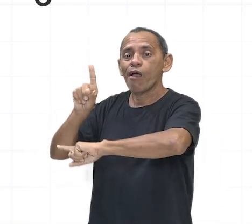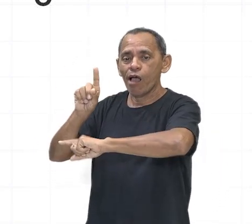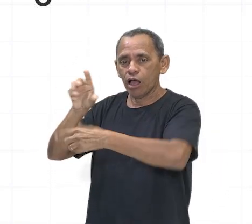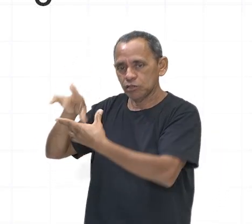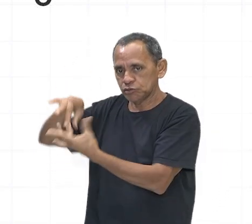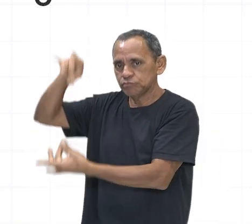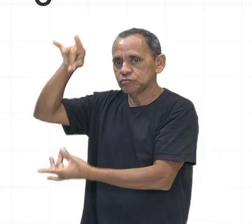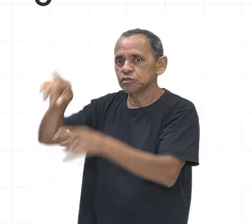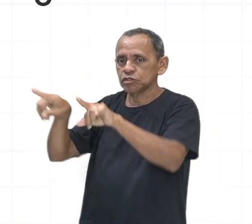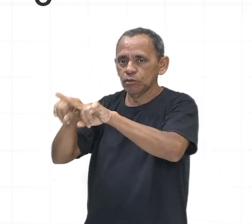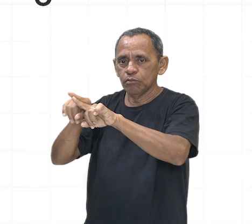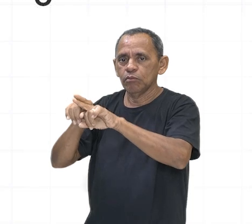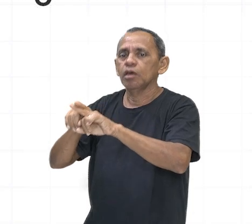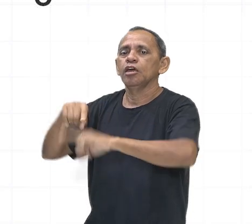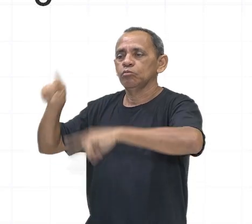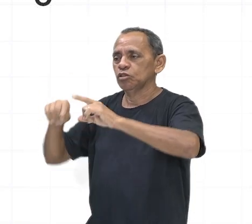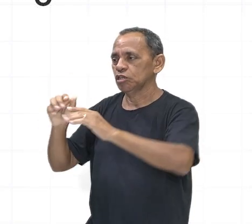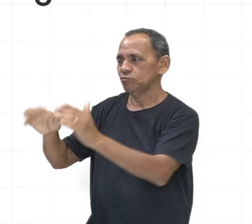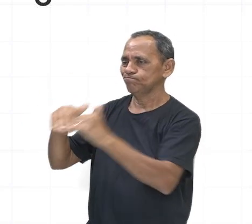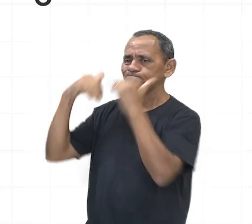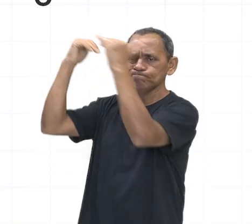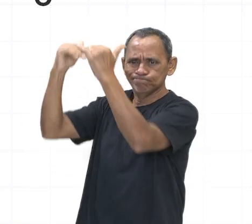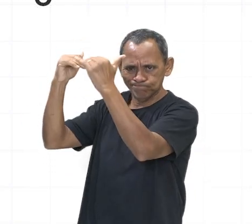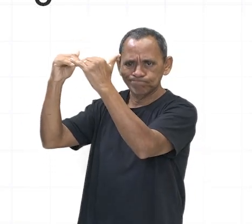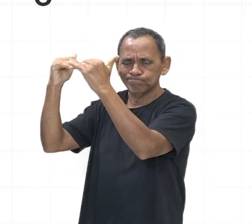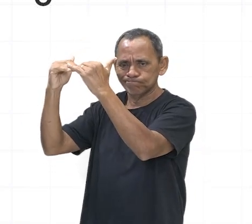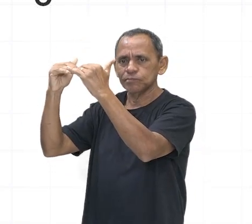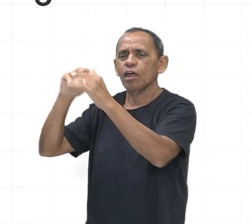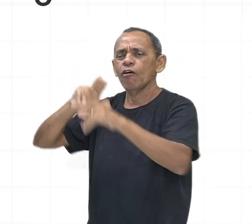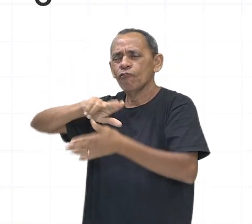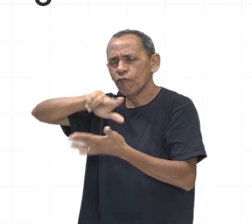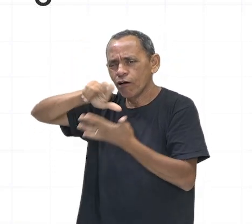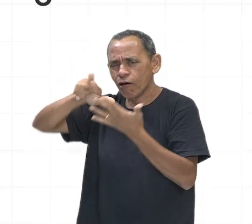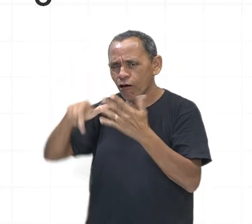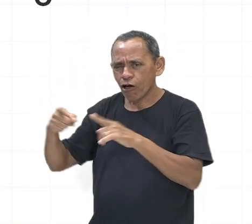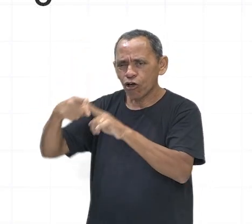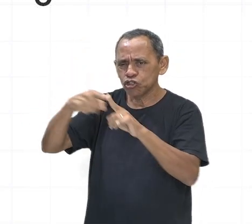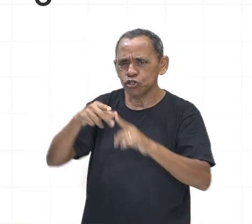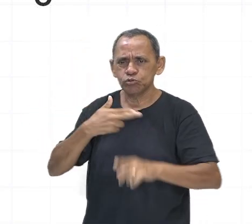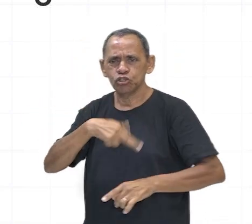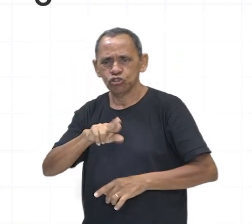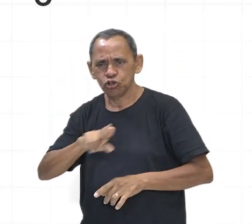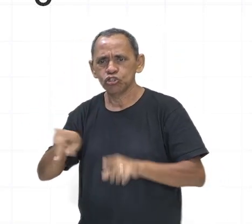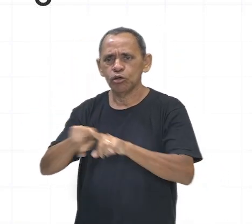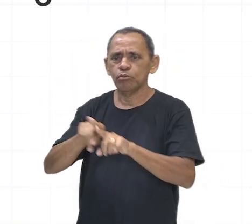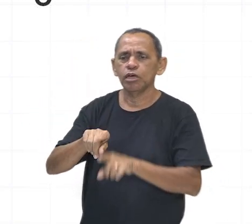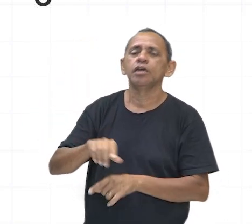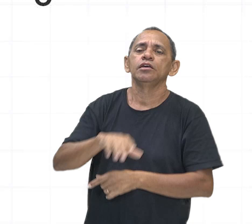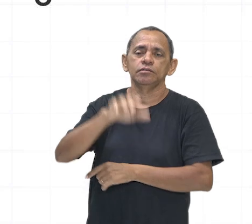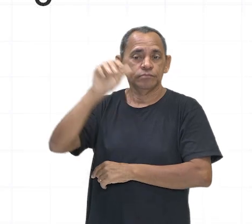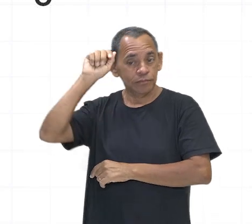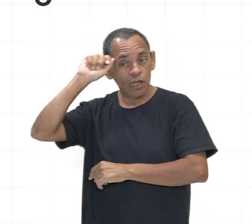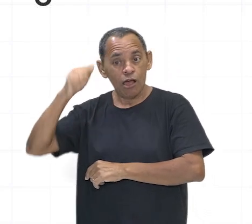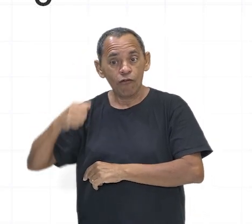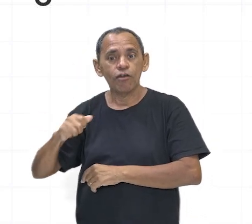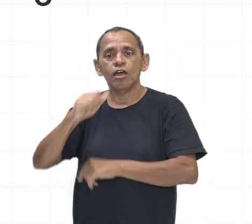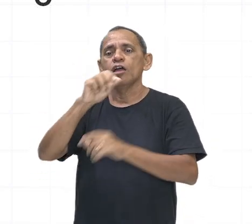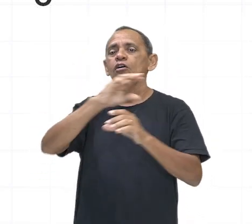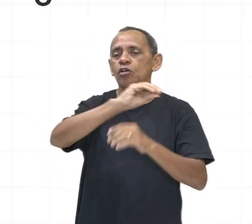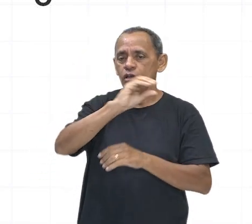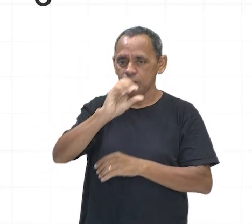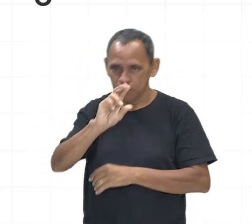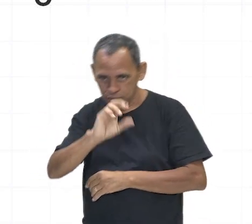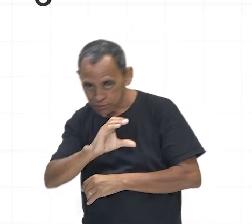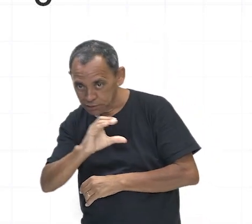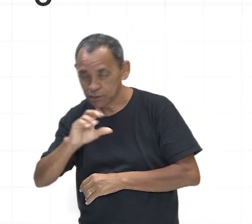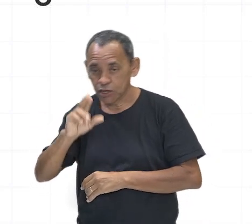diferentes matrizes religiosas, africanas, orientais, ocidentais, indígenas, brasileiras e amazônicas, e as filosofias de